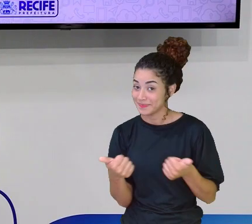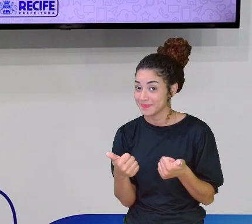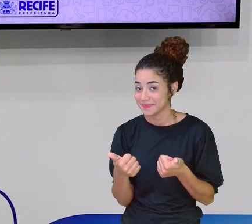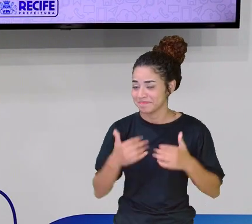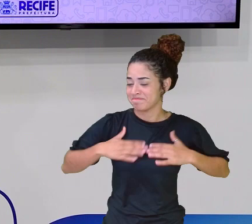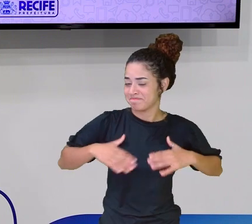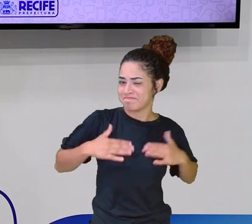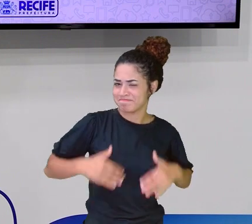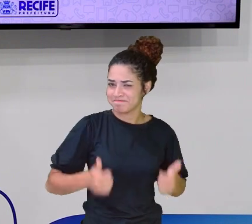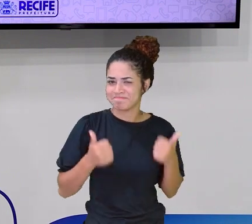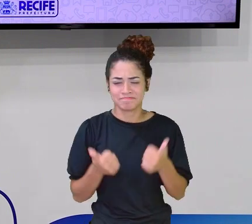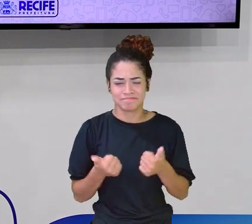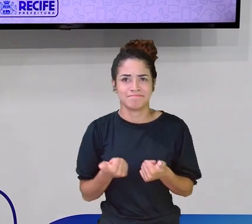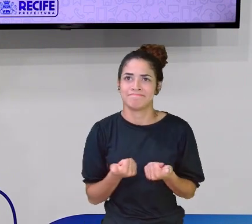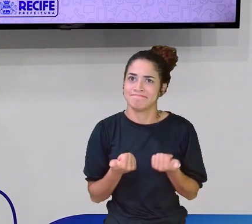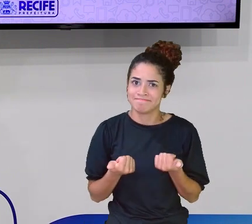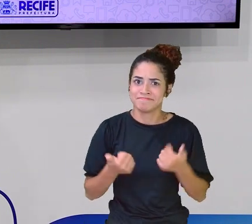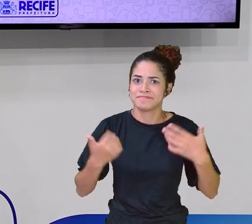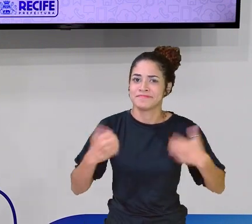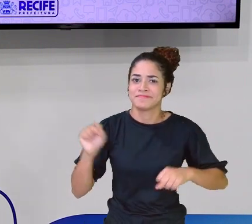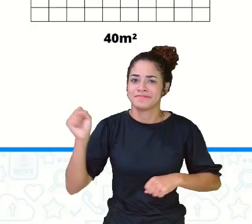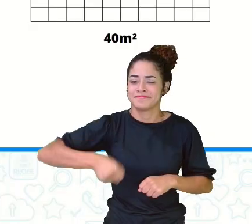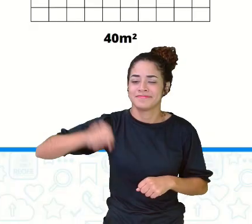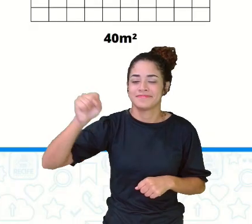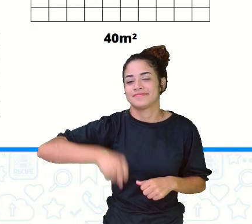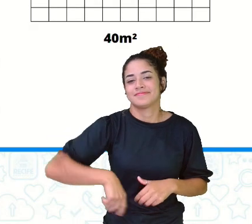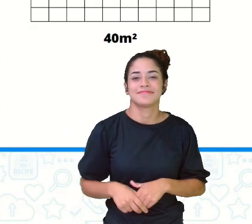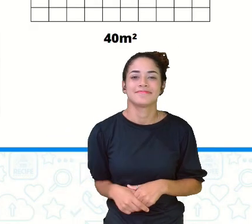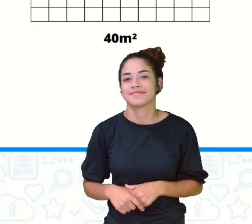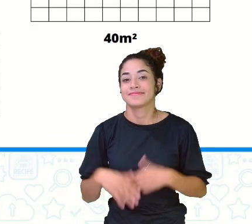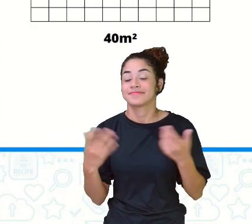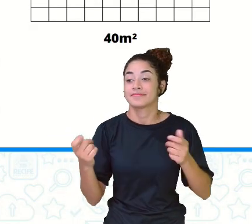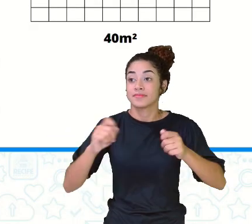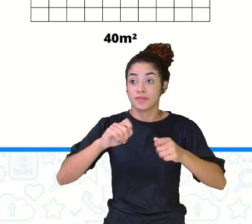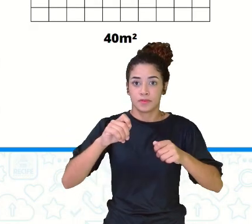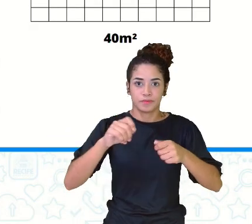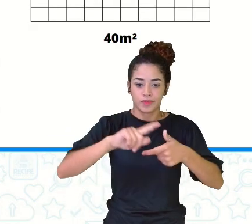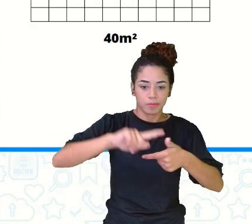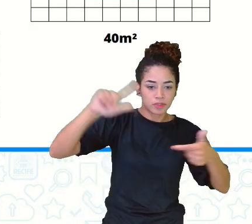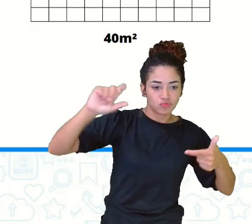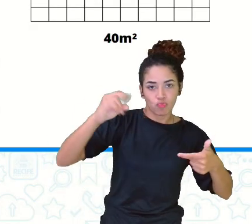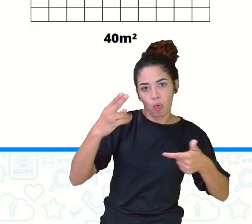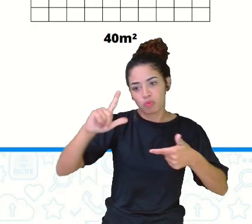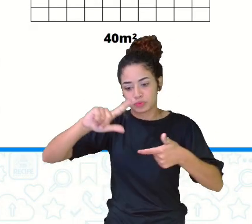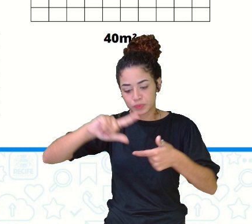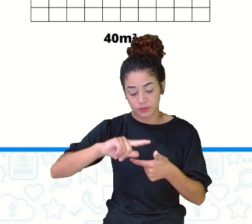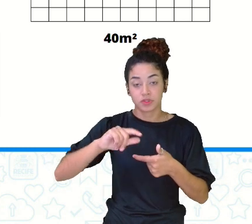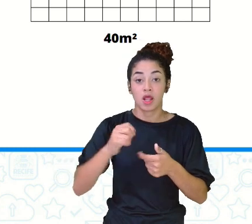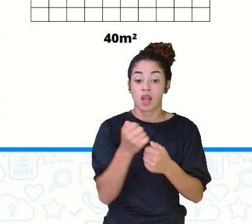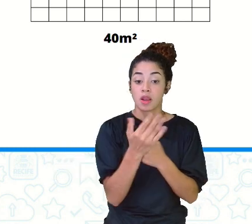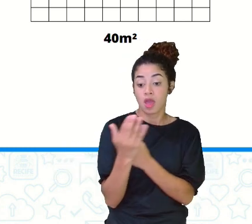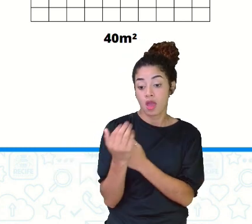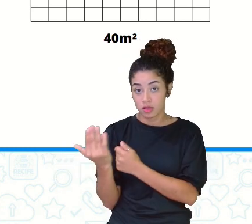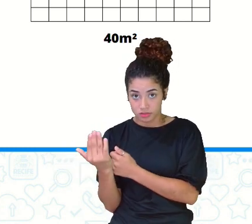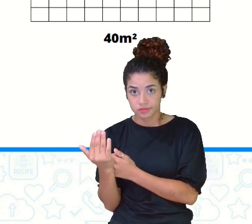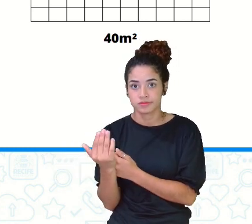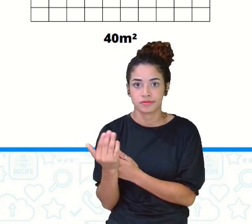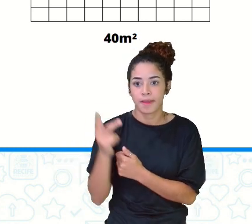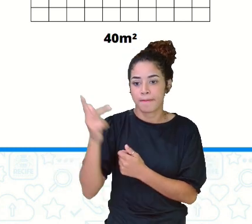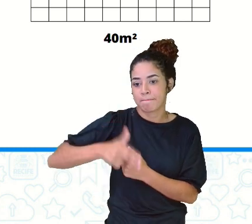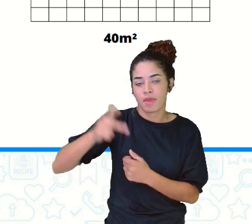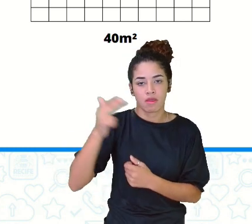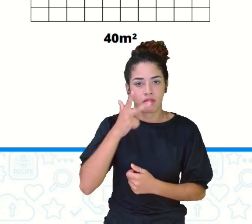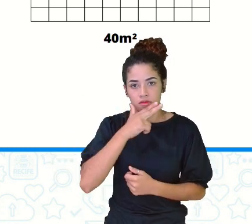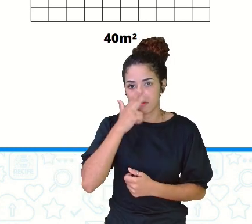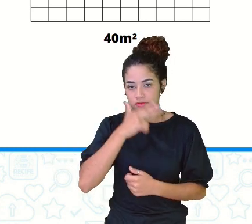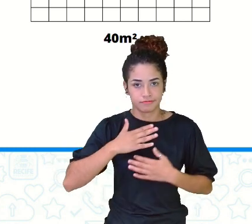Tranquilo? Tranquilo demais, minha gente. Numa ampliação ou redução, os lados conservam a mesma